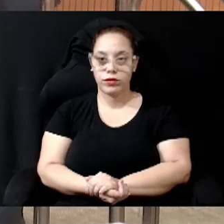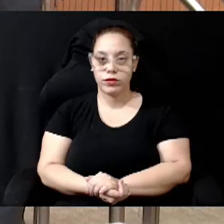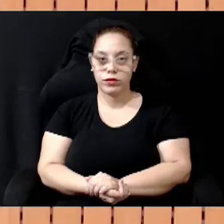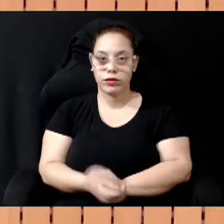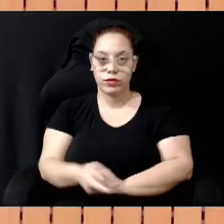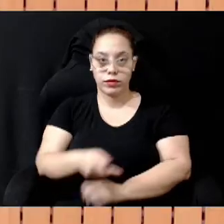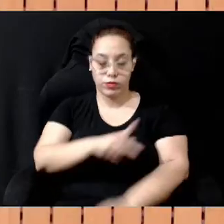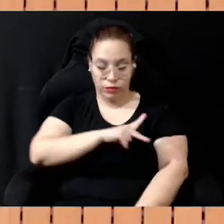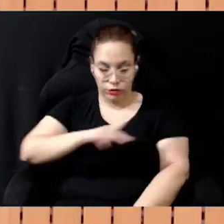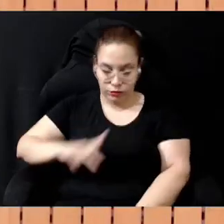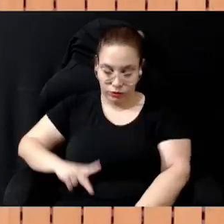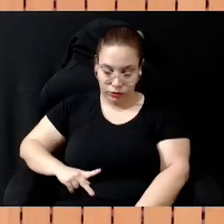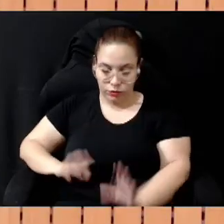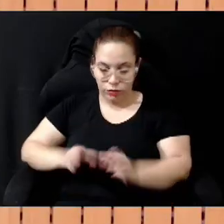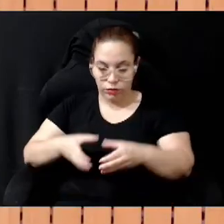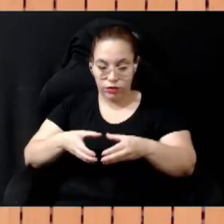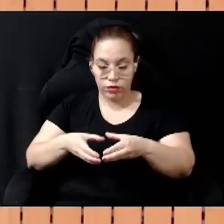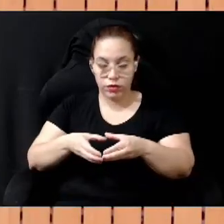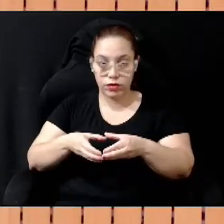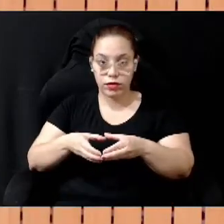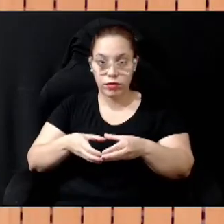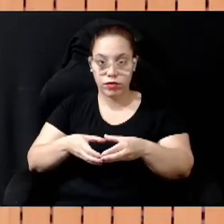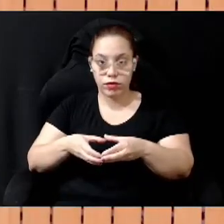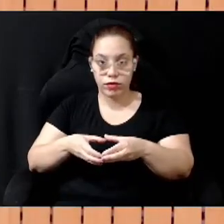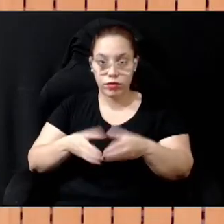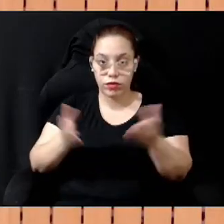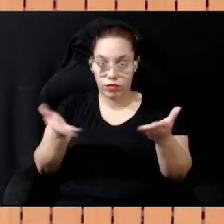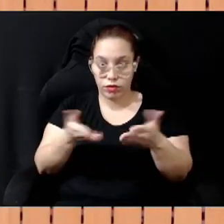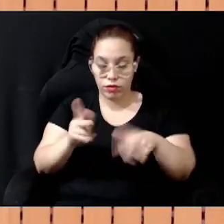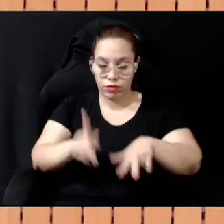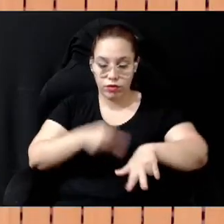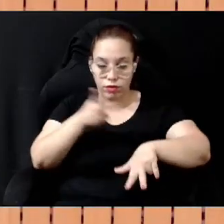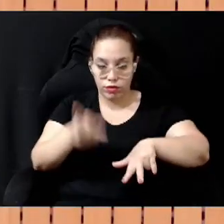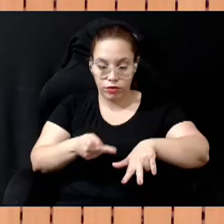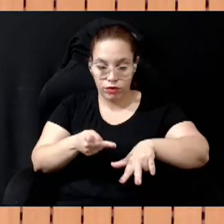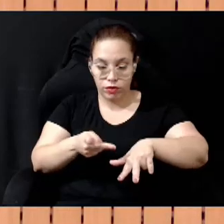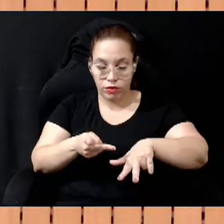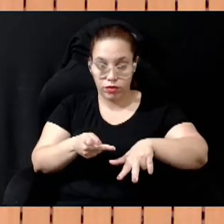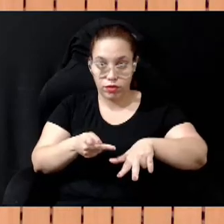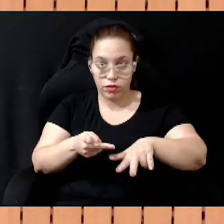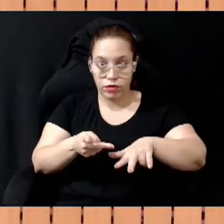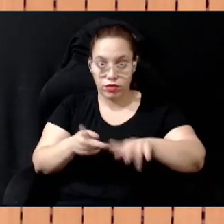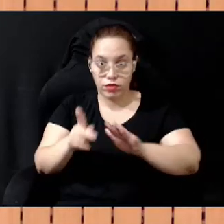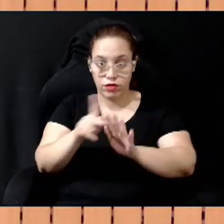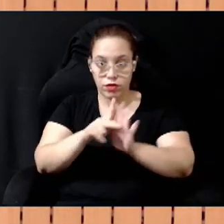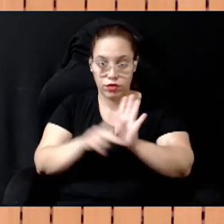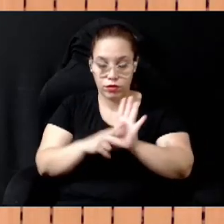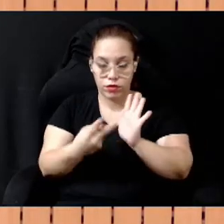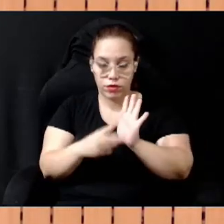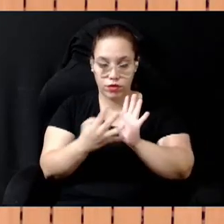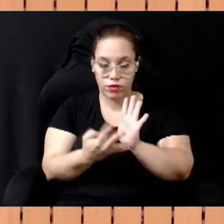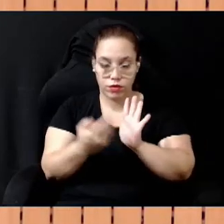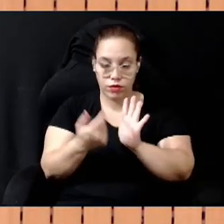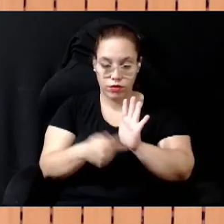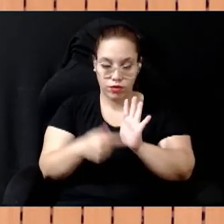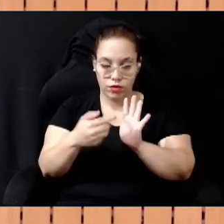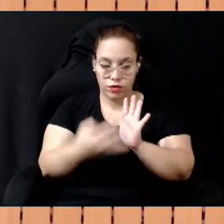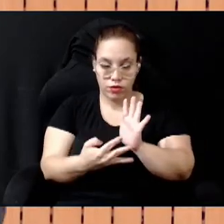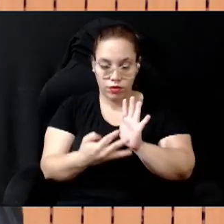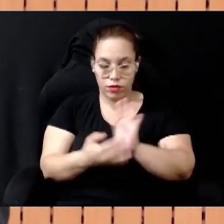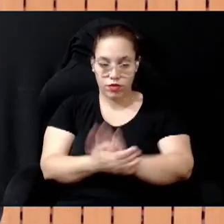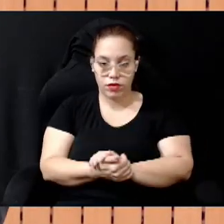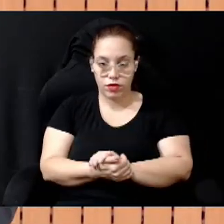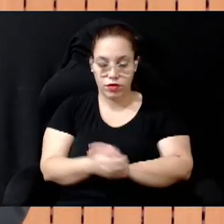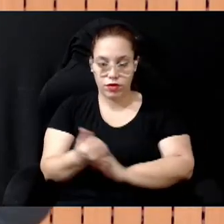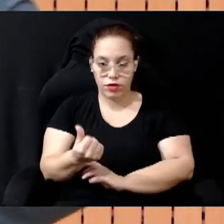Presidente, comissão reunida para exarar parecer a respeito do processo 24.1372, PDL 119